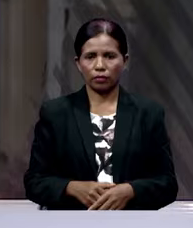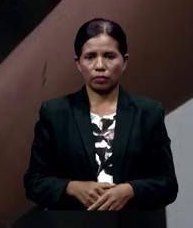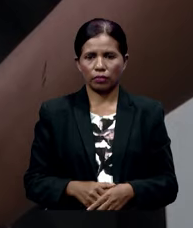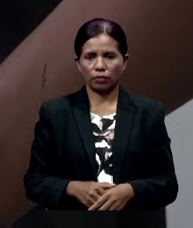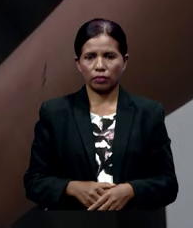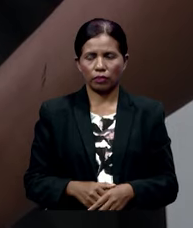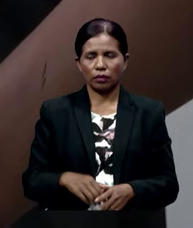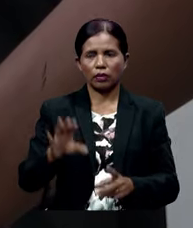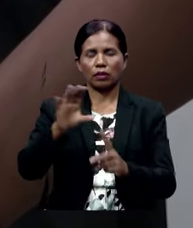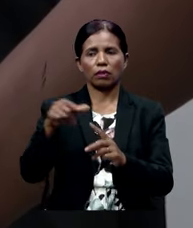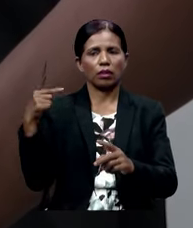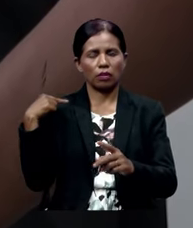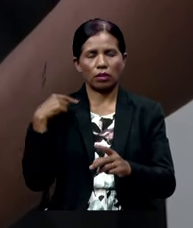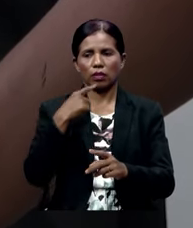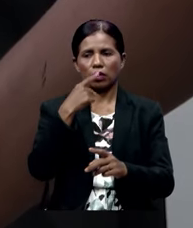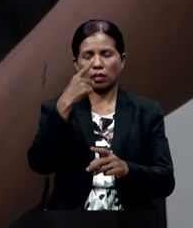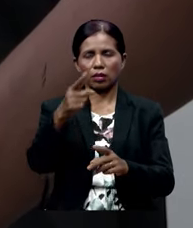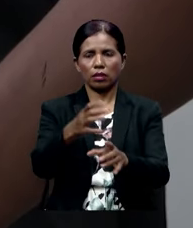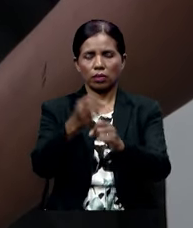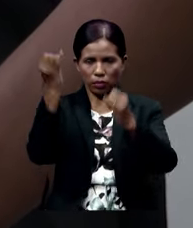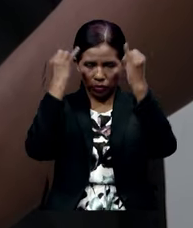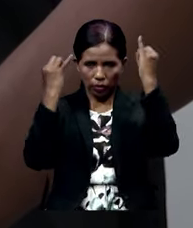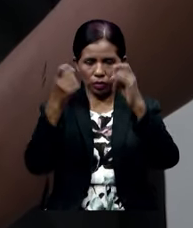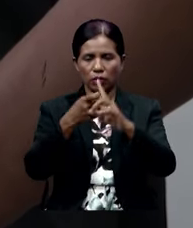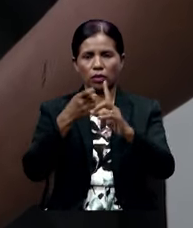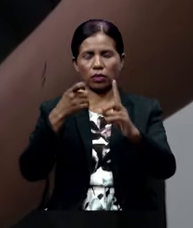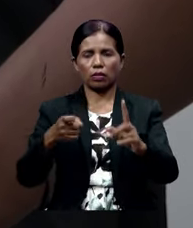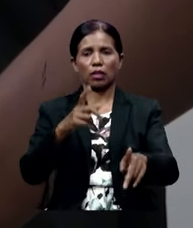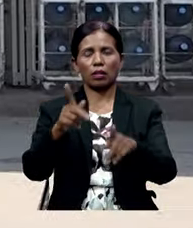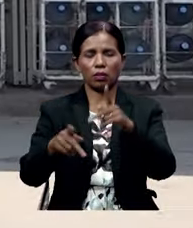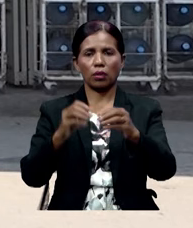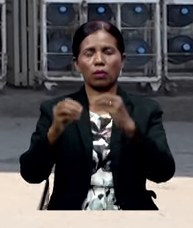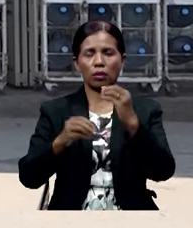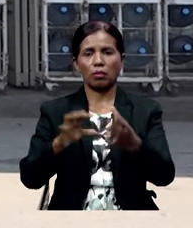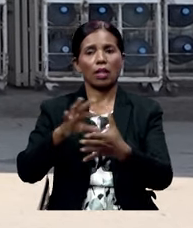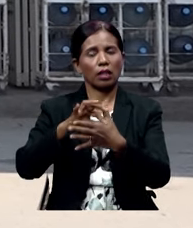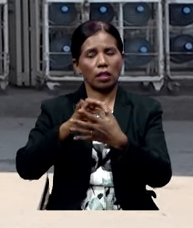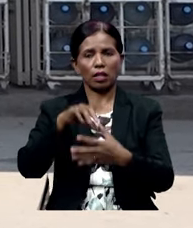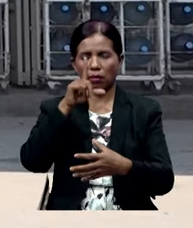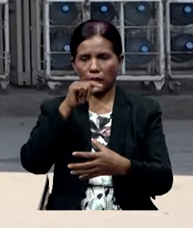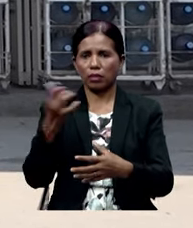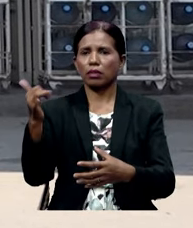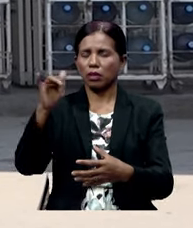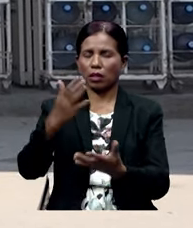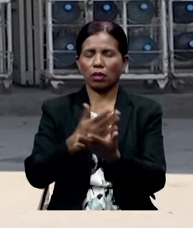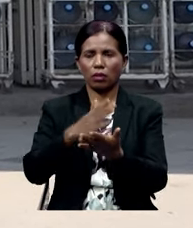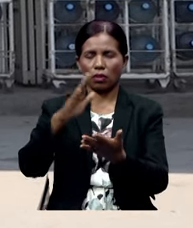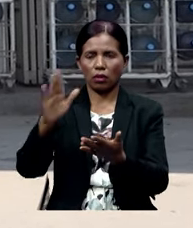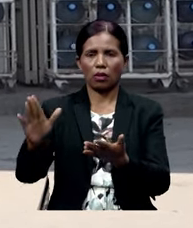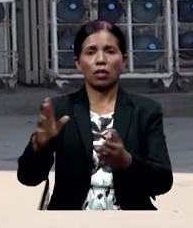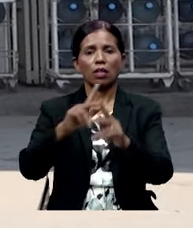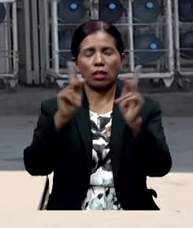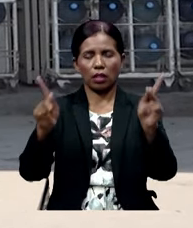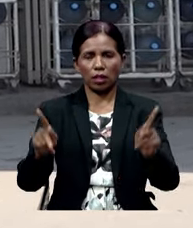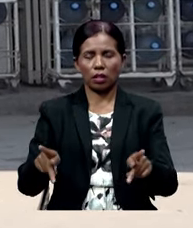A chefe gabinete AIFAESA teten a foi em cima a informação o se consumidor sira com a banana mano nebe sira sosa e a loja double four foi na